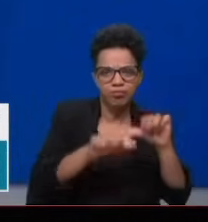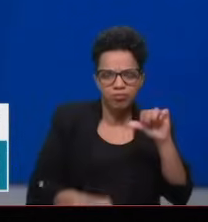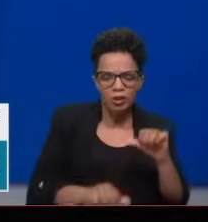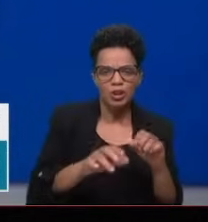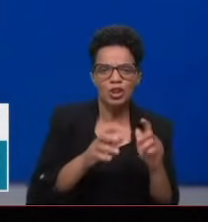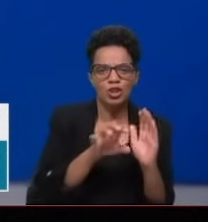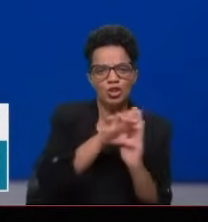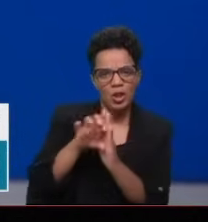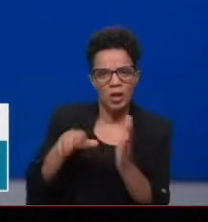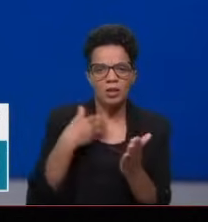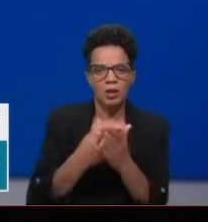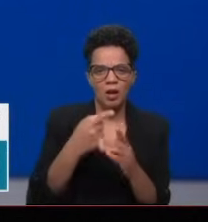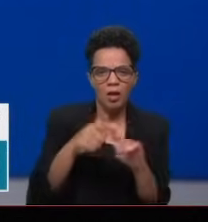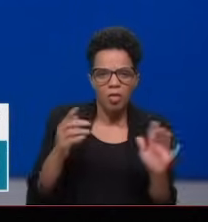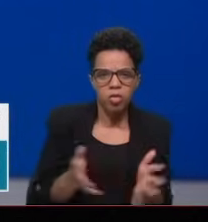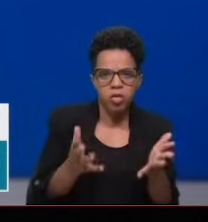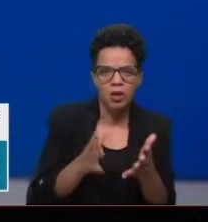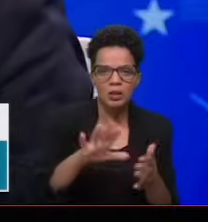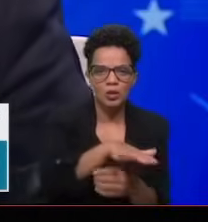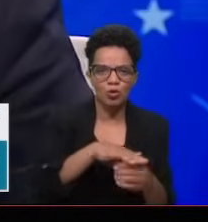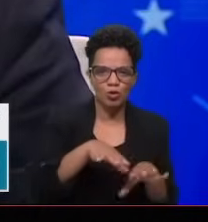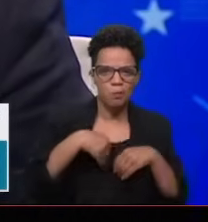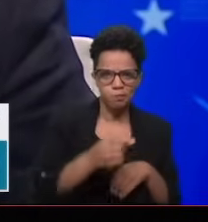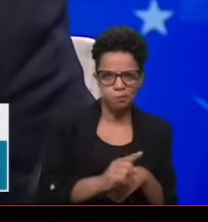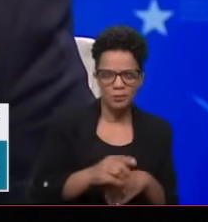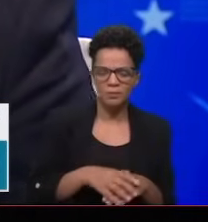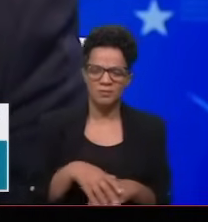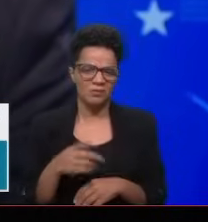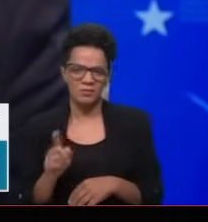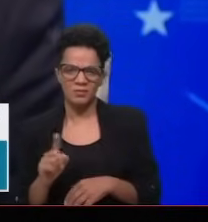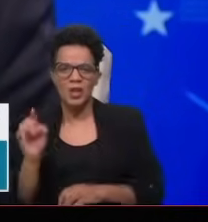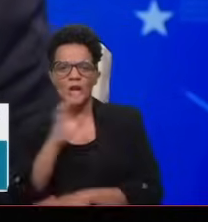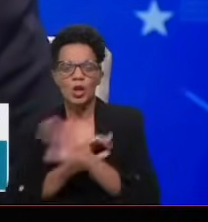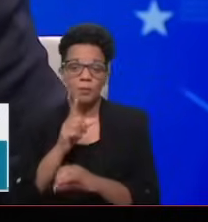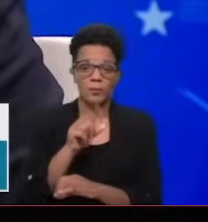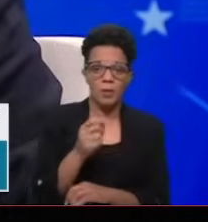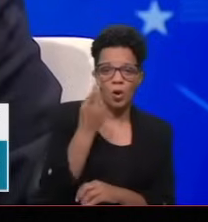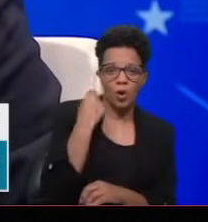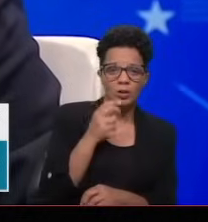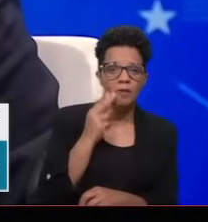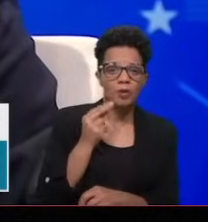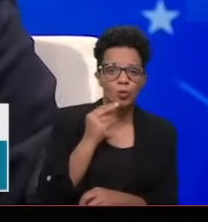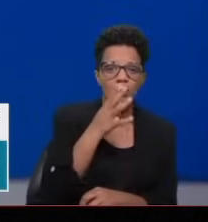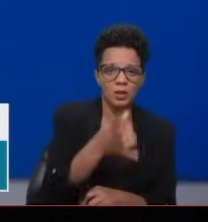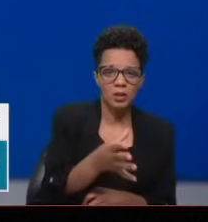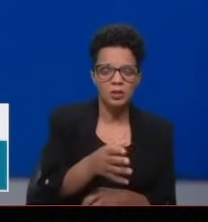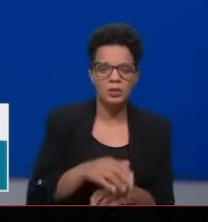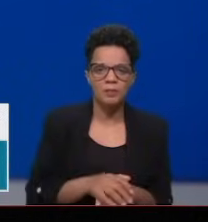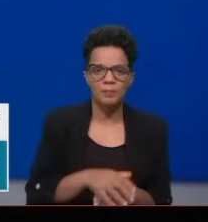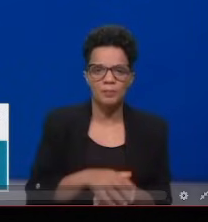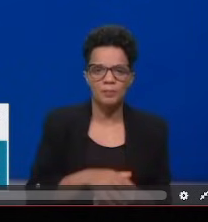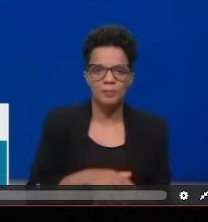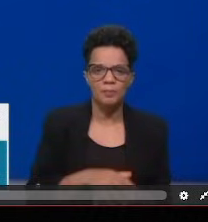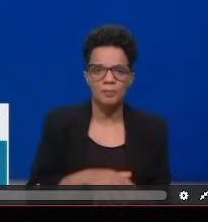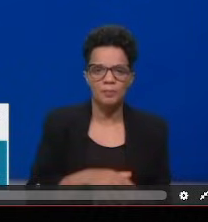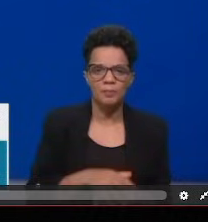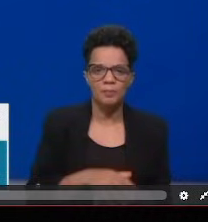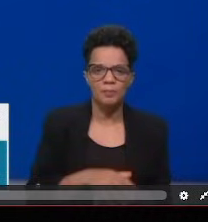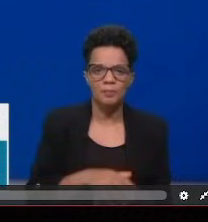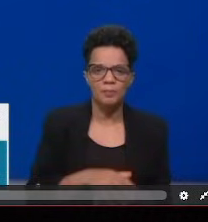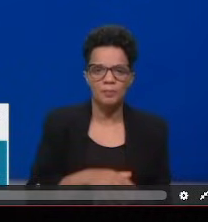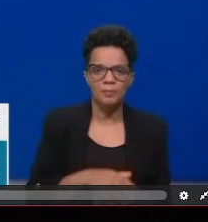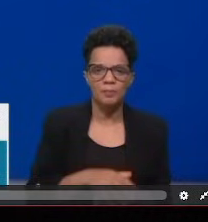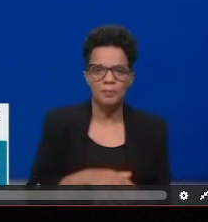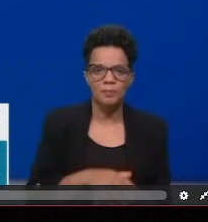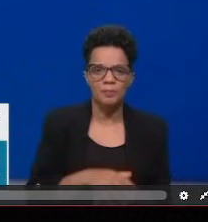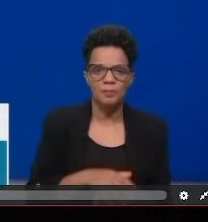favorece situações de intolerância não não aliás em toda a Europa Ainda Ontem André Ventura disse já deste Governo está a ser froo o antón t acho que